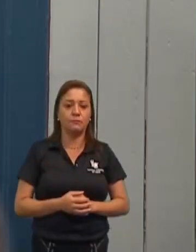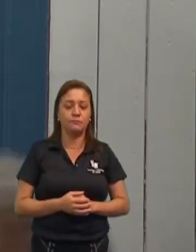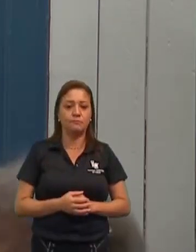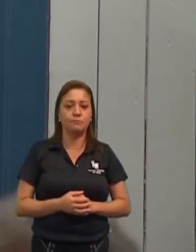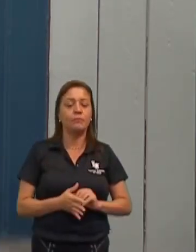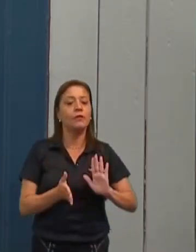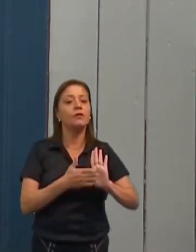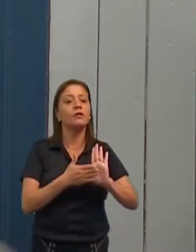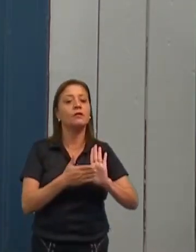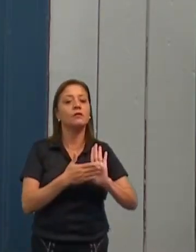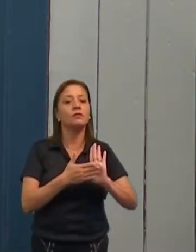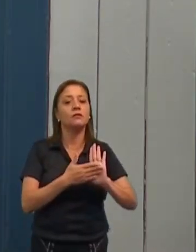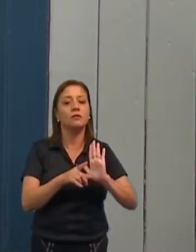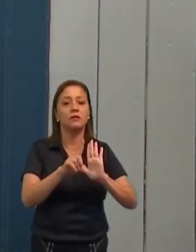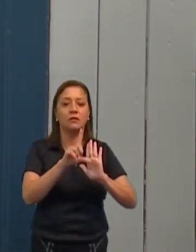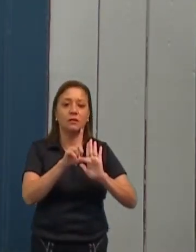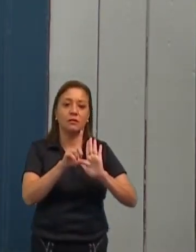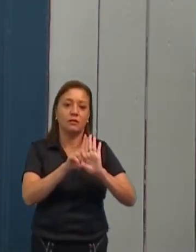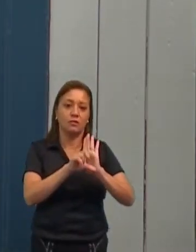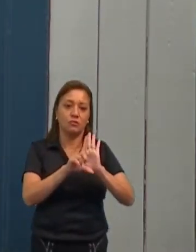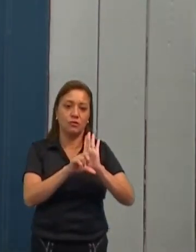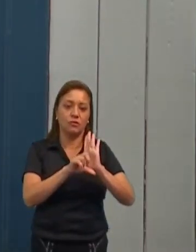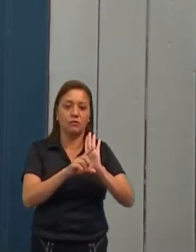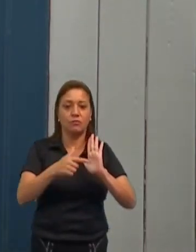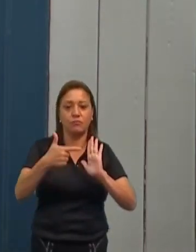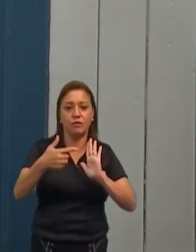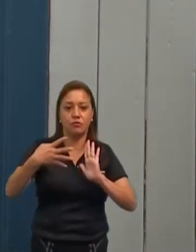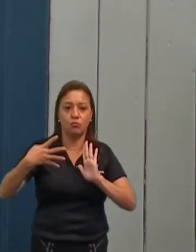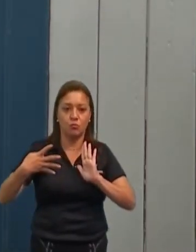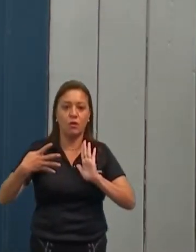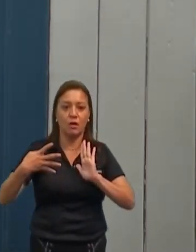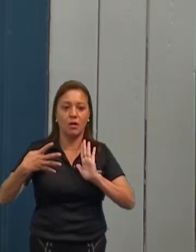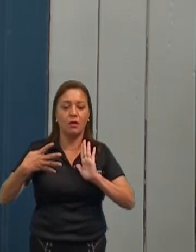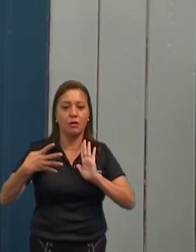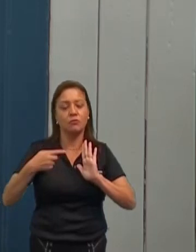propõe no seu artigo 24, excetuada as